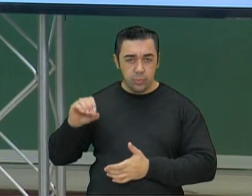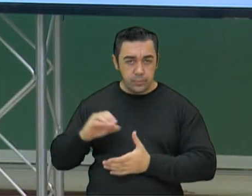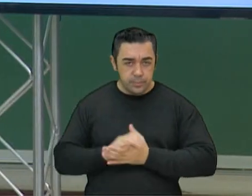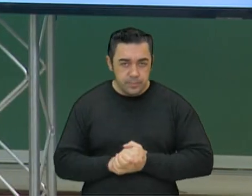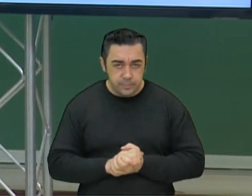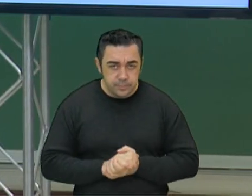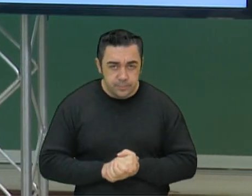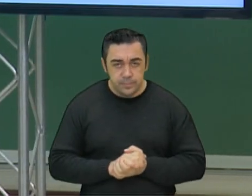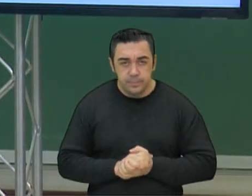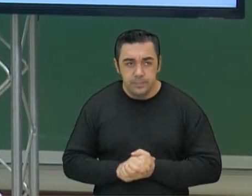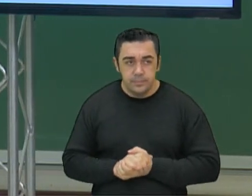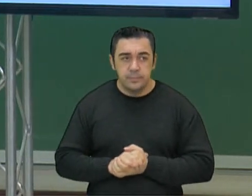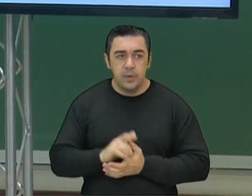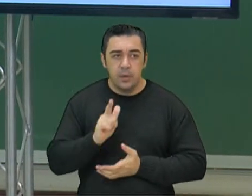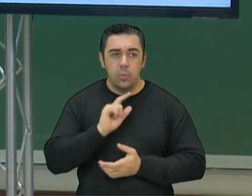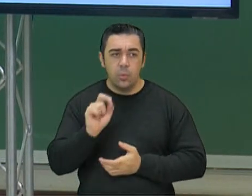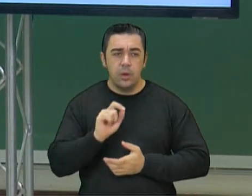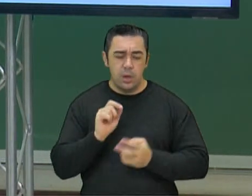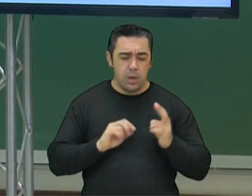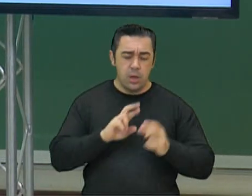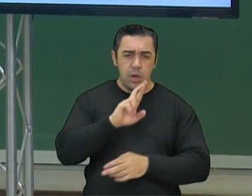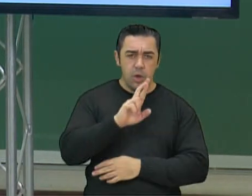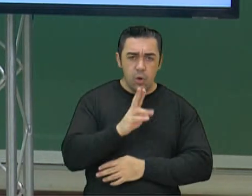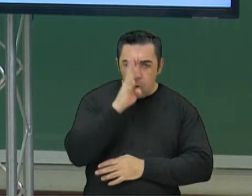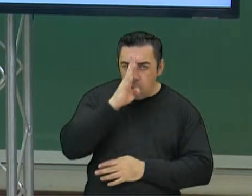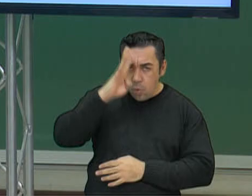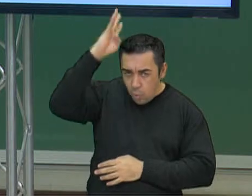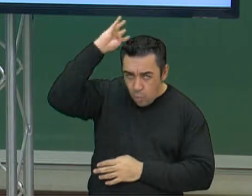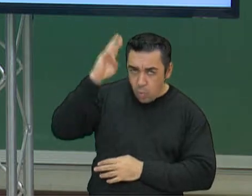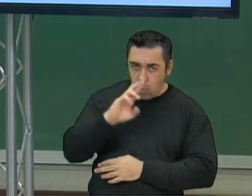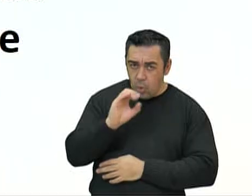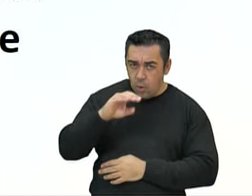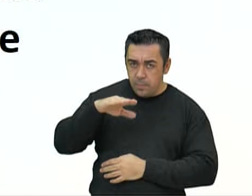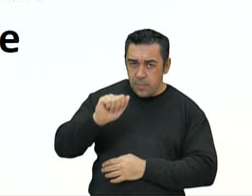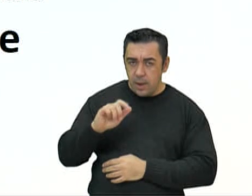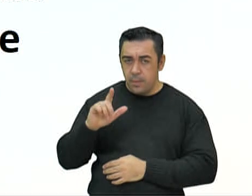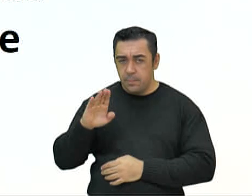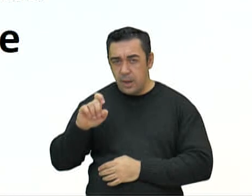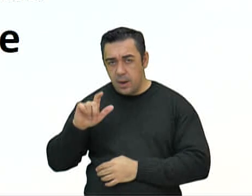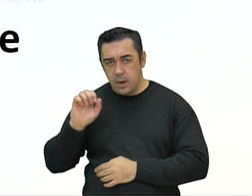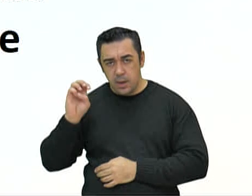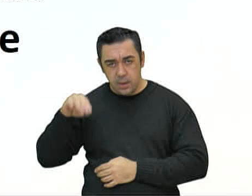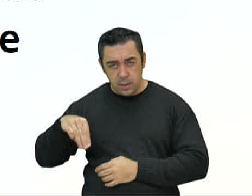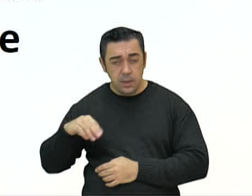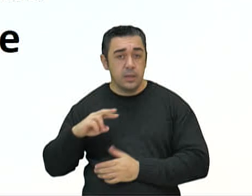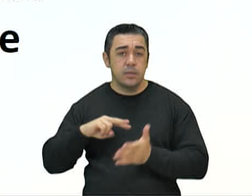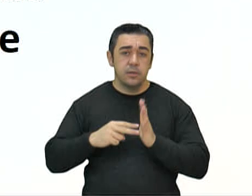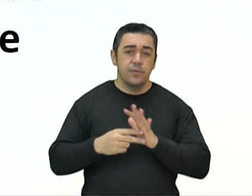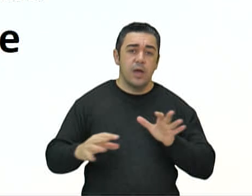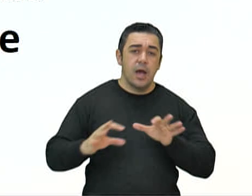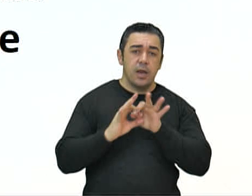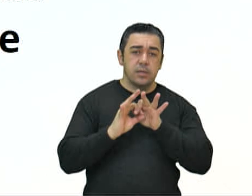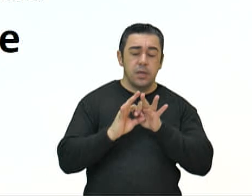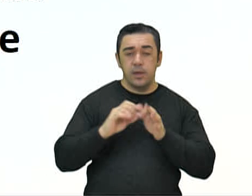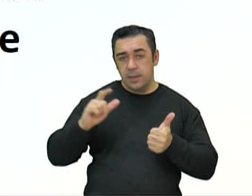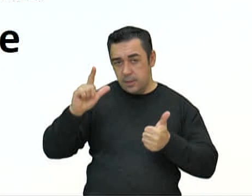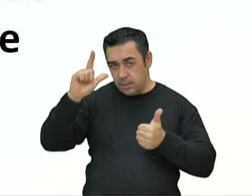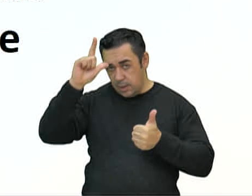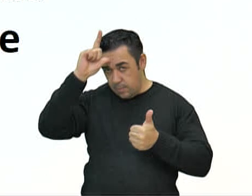O eixo Roma-Berlim, em outubro de 36, foi uma aliança entre Itália e